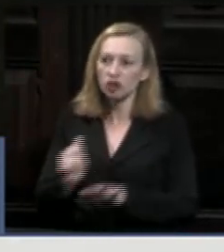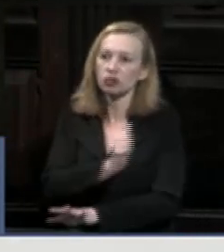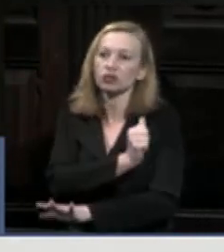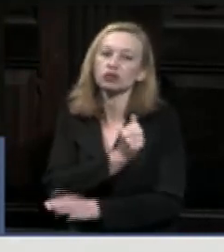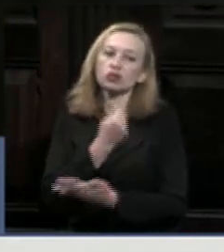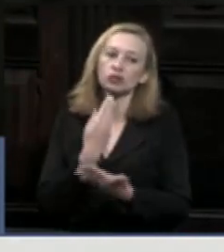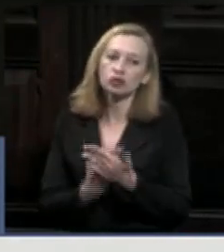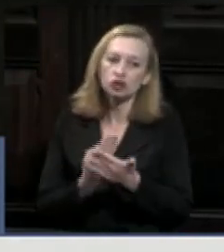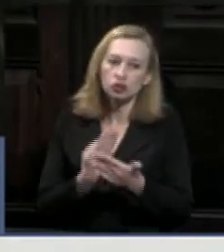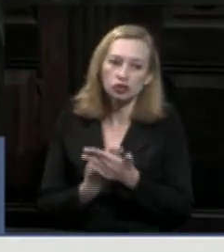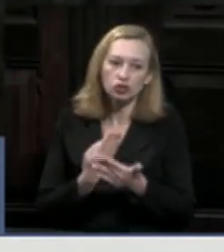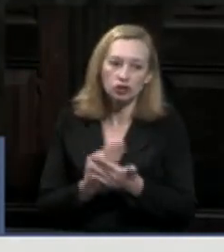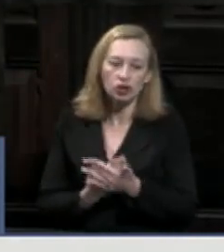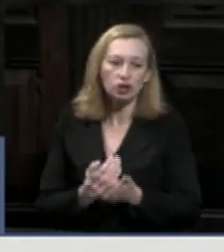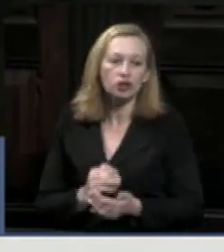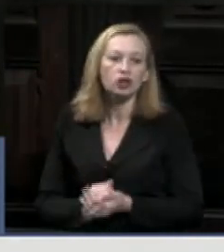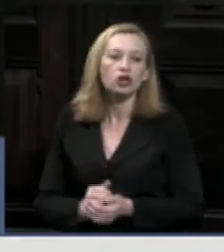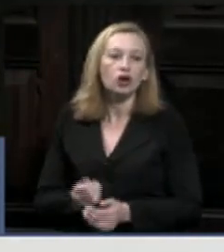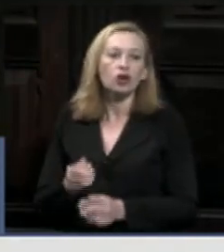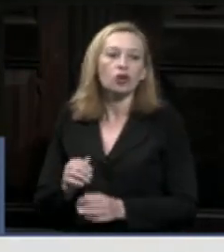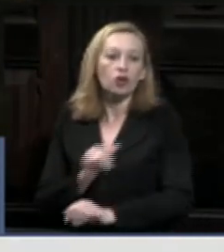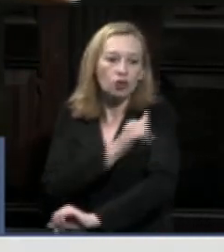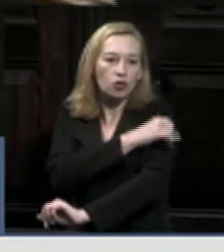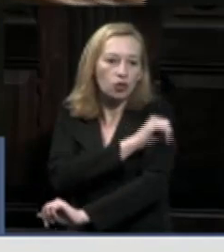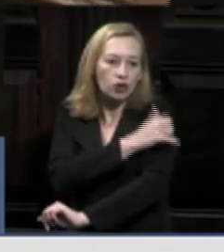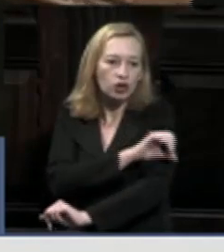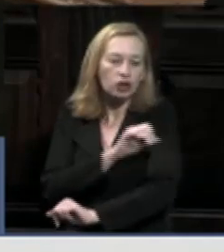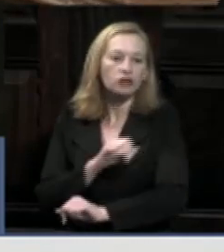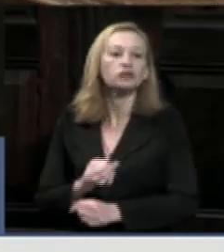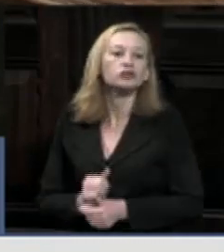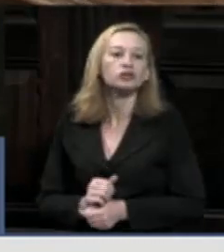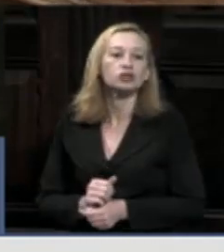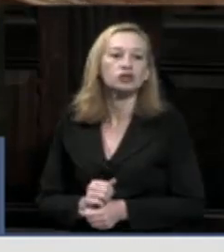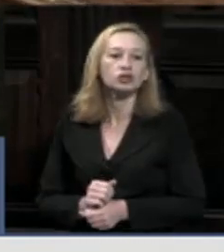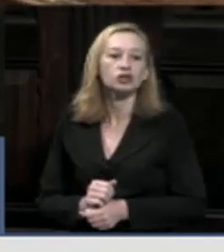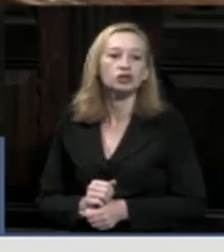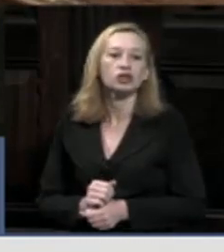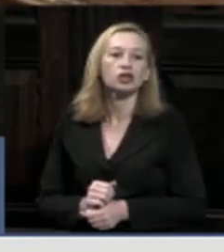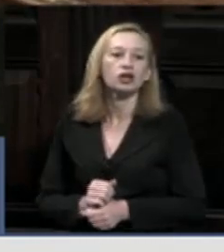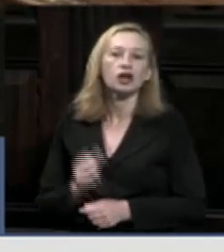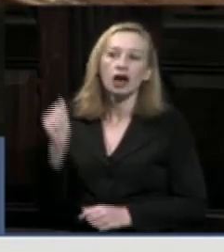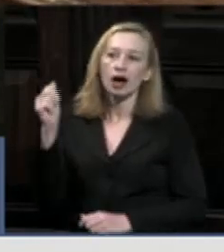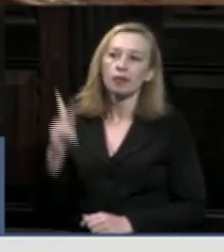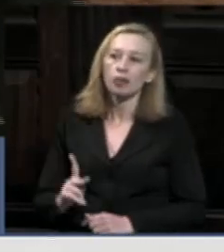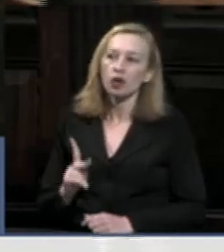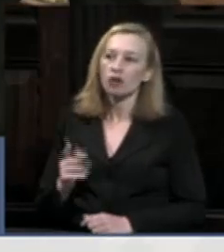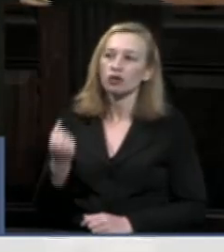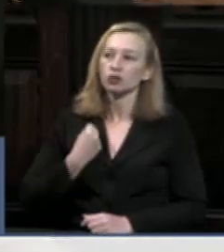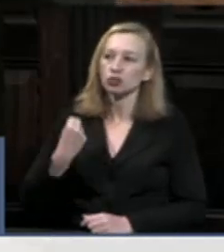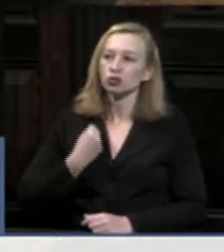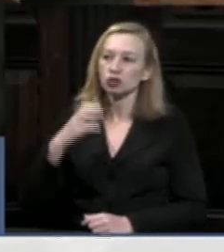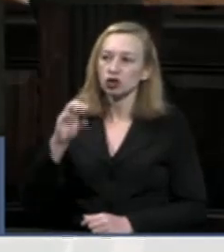universitária o rio de janeiro a prova a renovação da lei de cotas